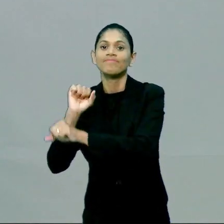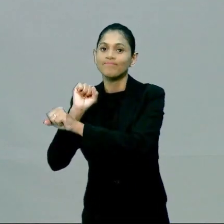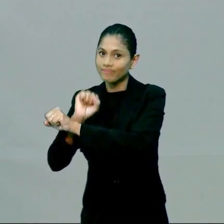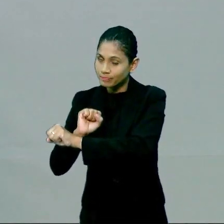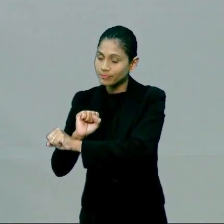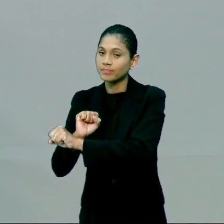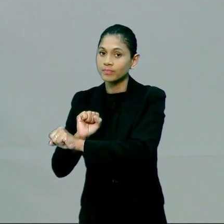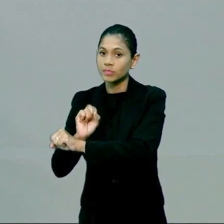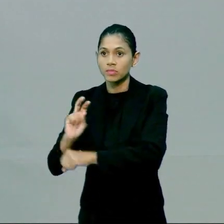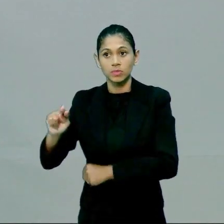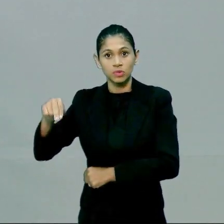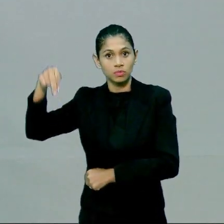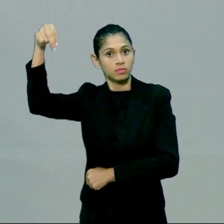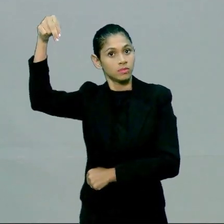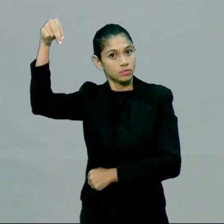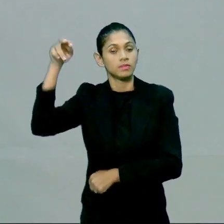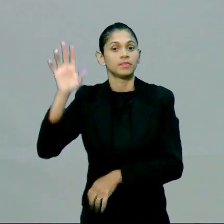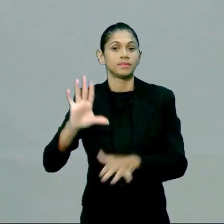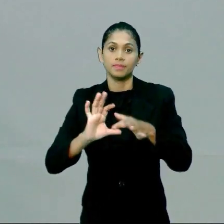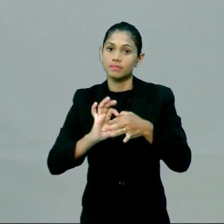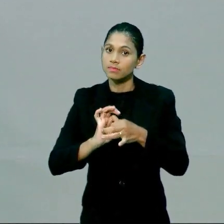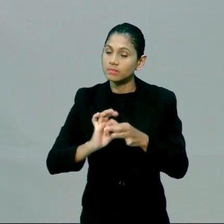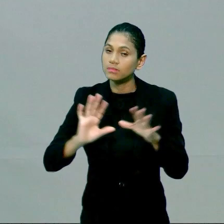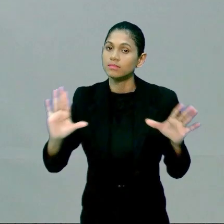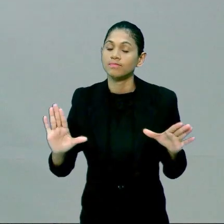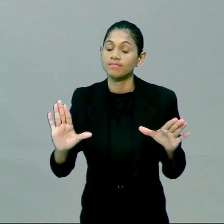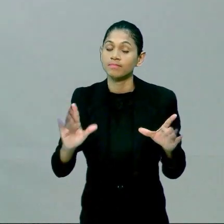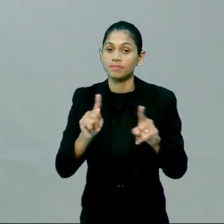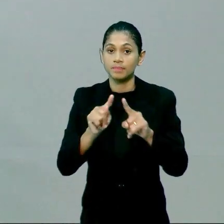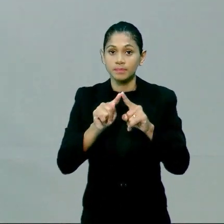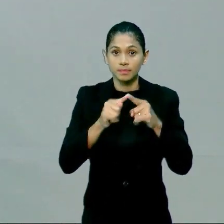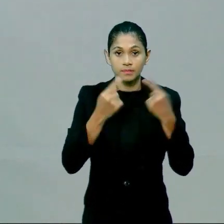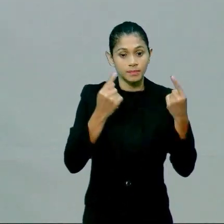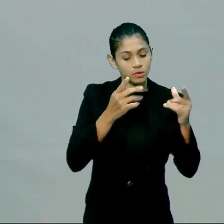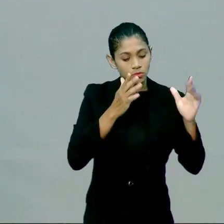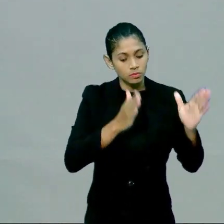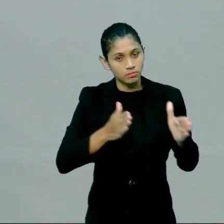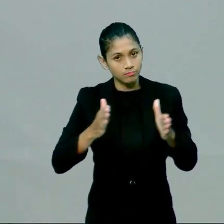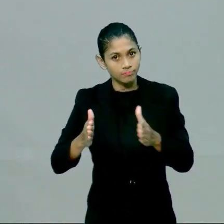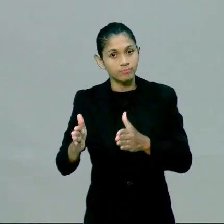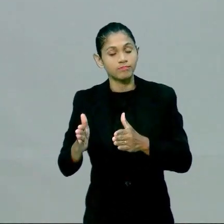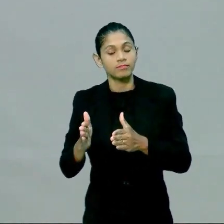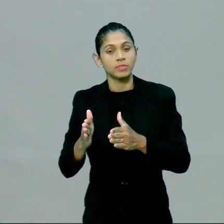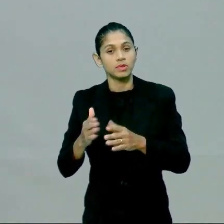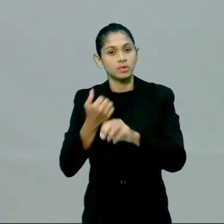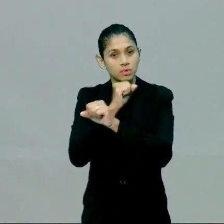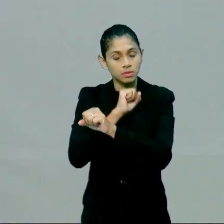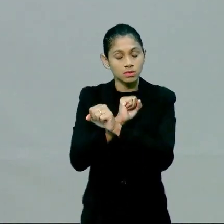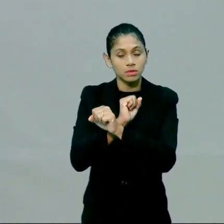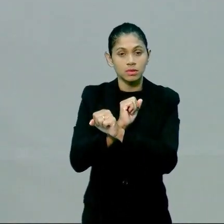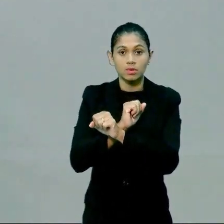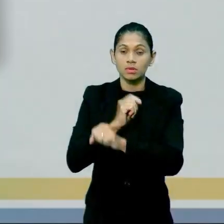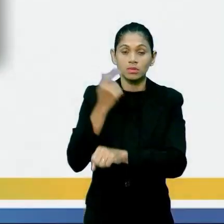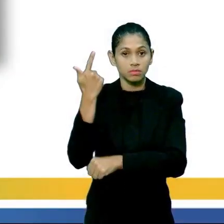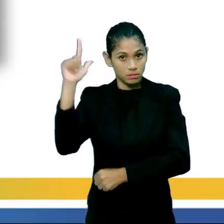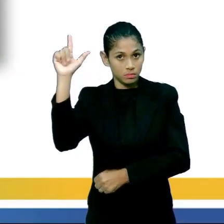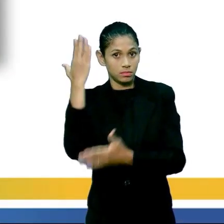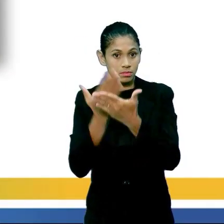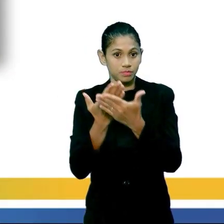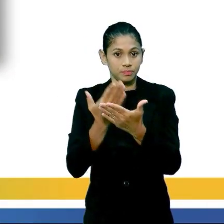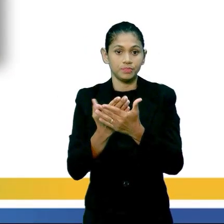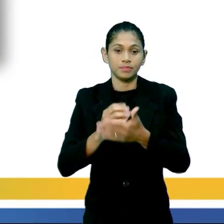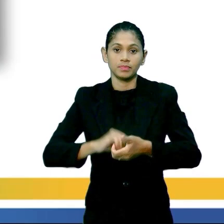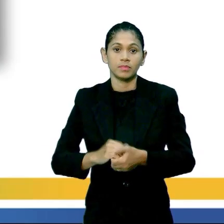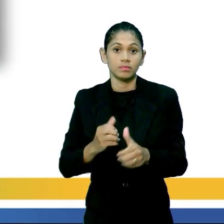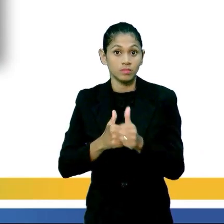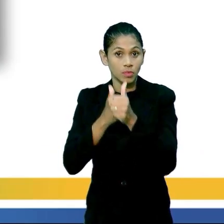né, esse processo de emancipação é para uma outra aula. Acompanhe rapidinho comigo só esses dados que eu vou te mostrar